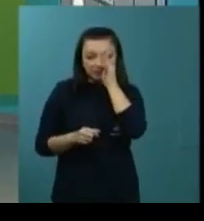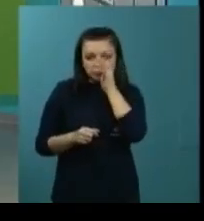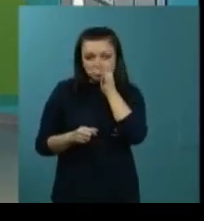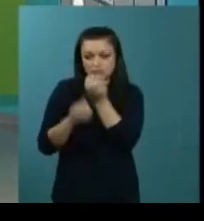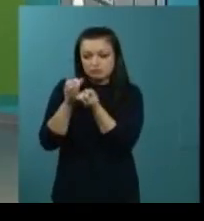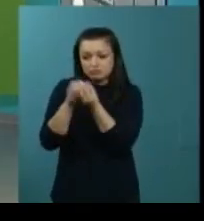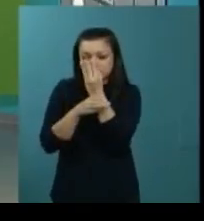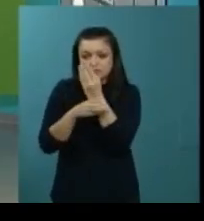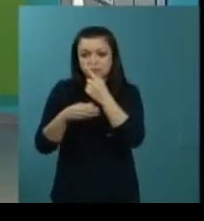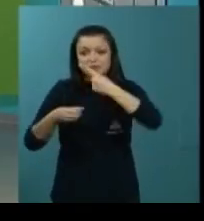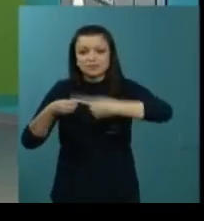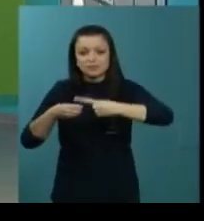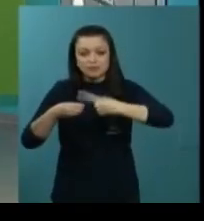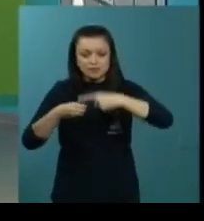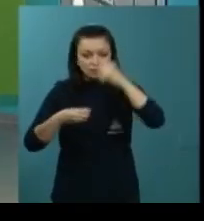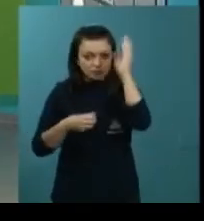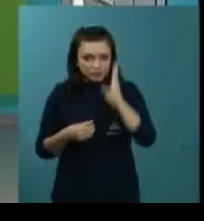município brasileiro.